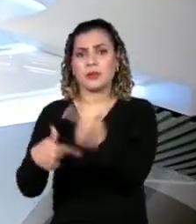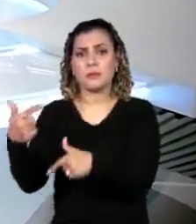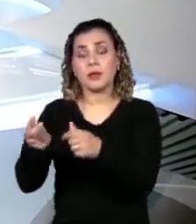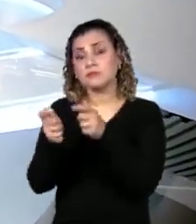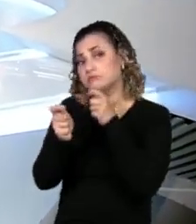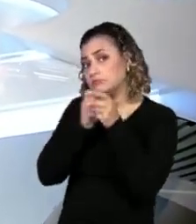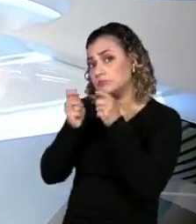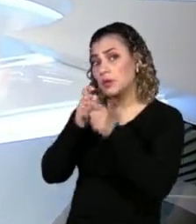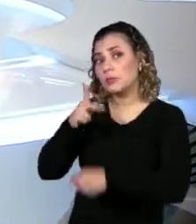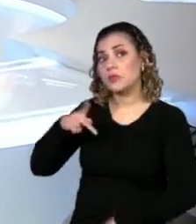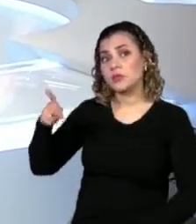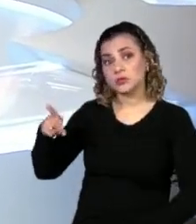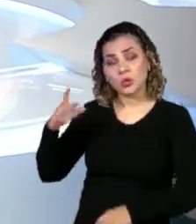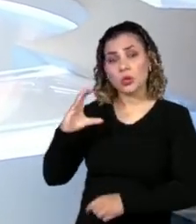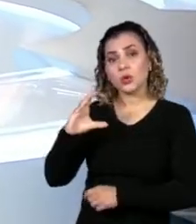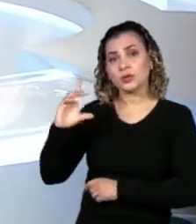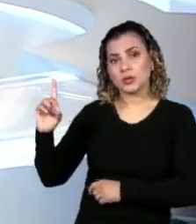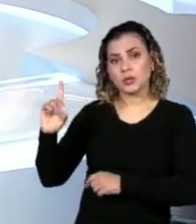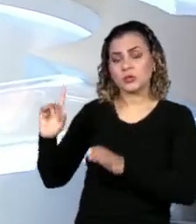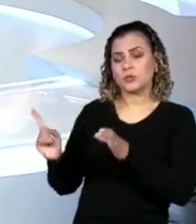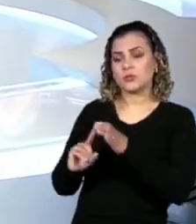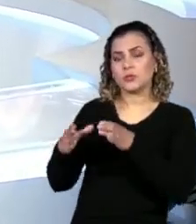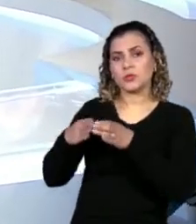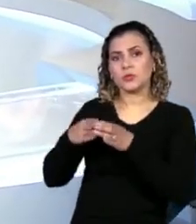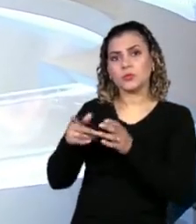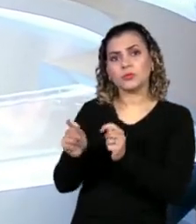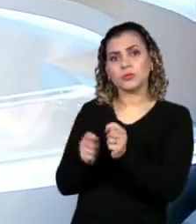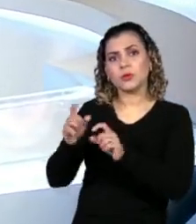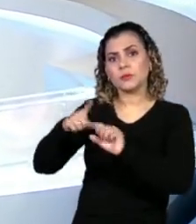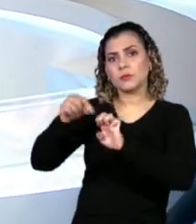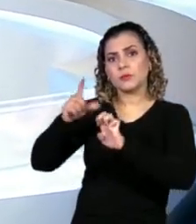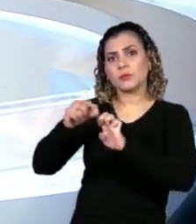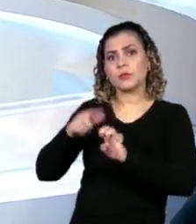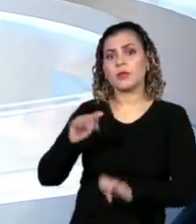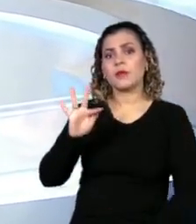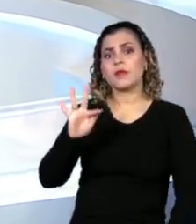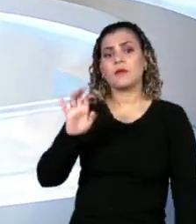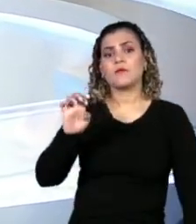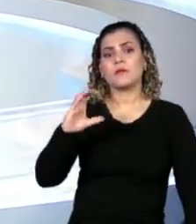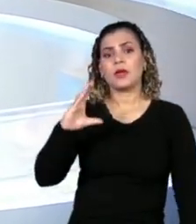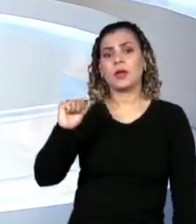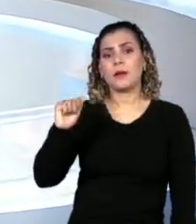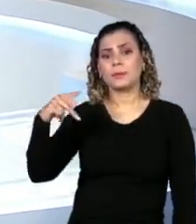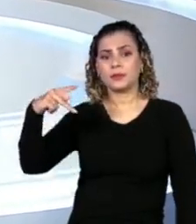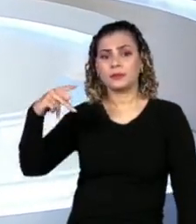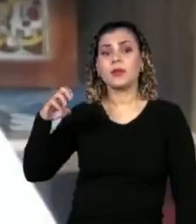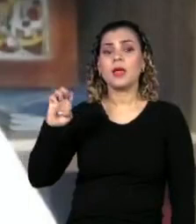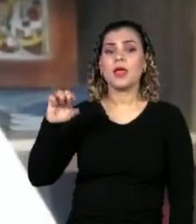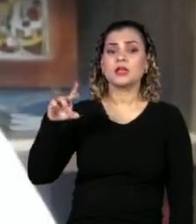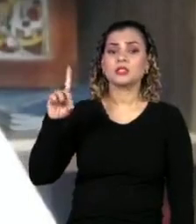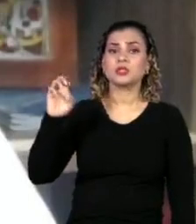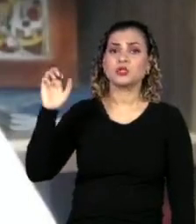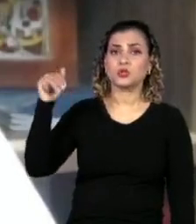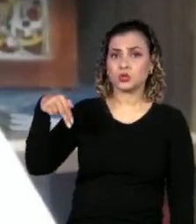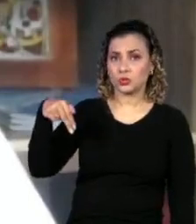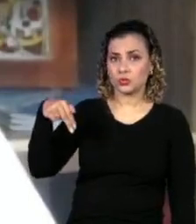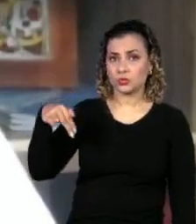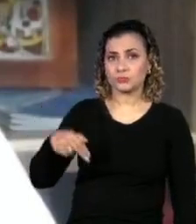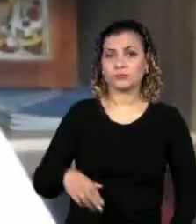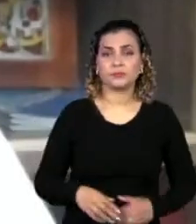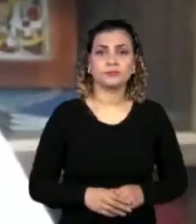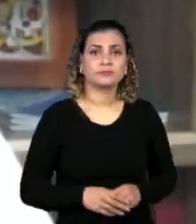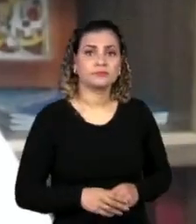conversei com o professor e coordenador do Centro de Empreendedorismo da FECAP, Edson Barbeiro.